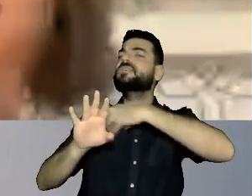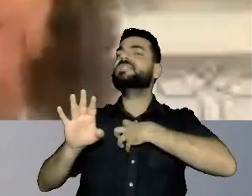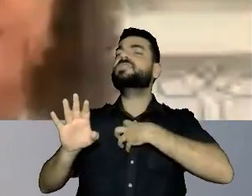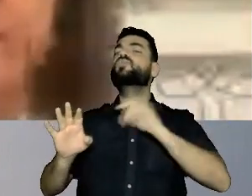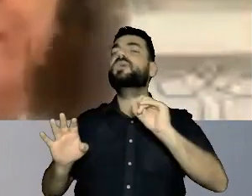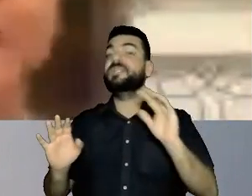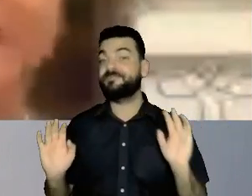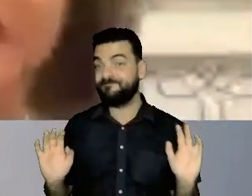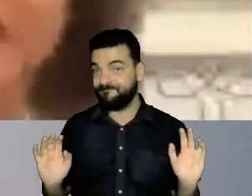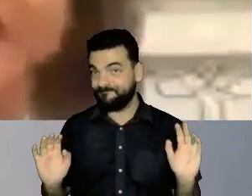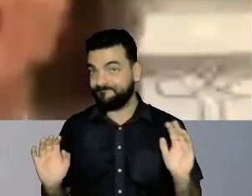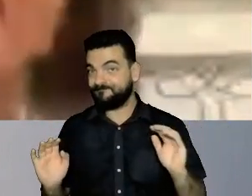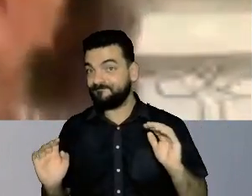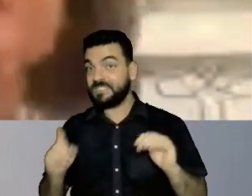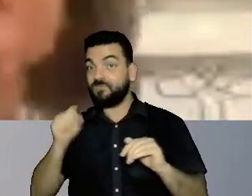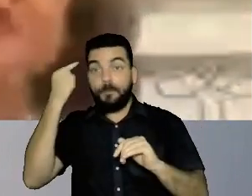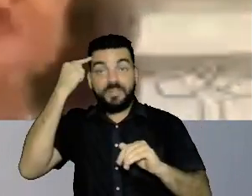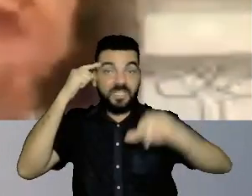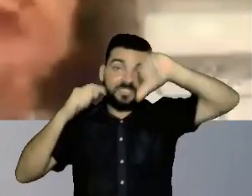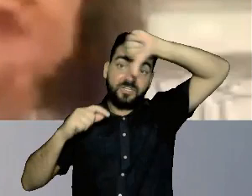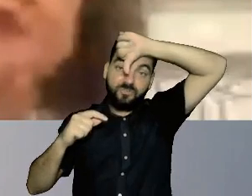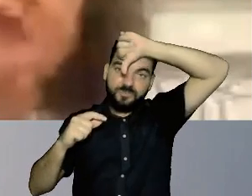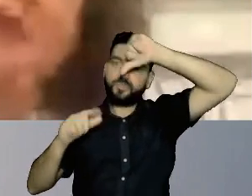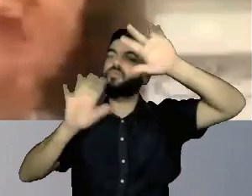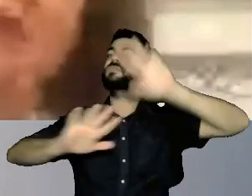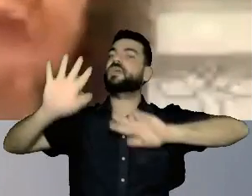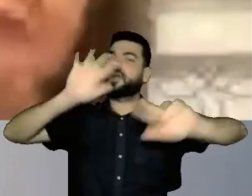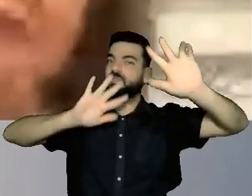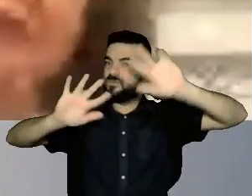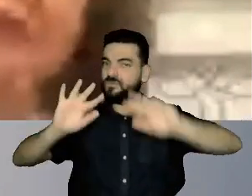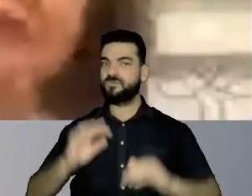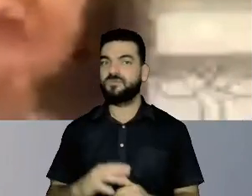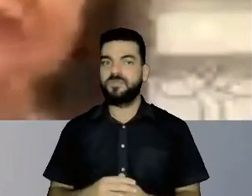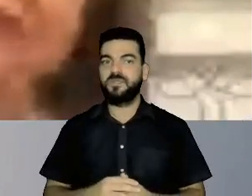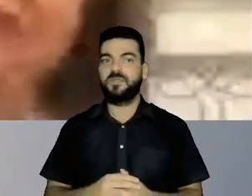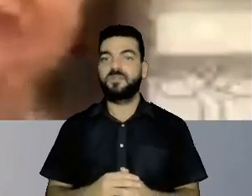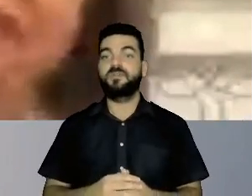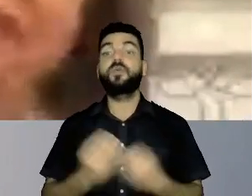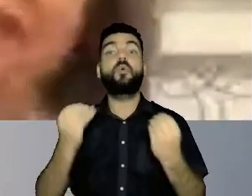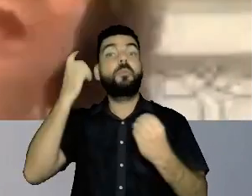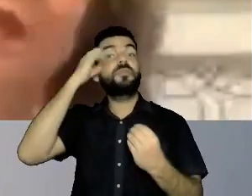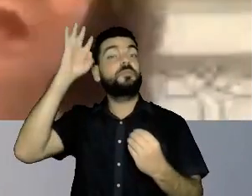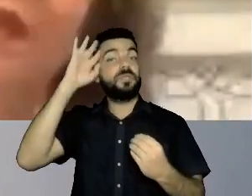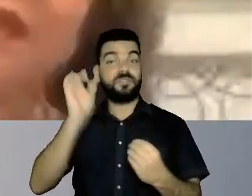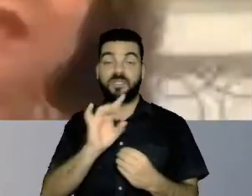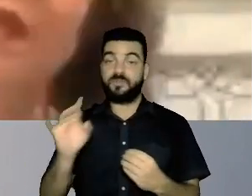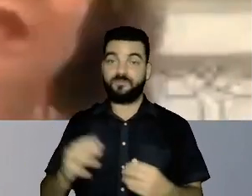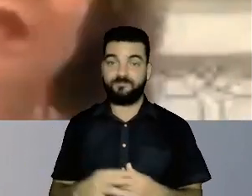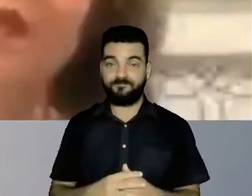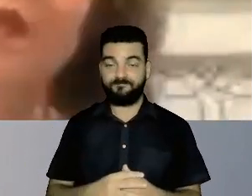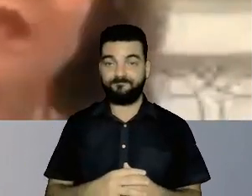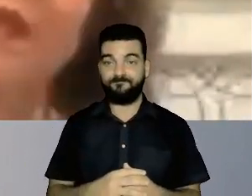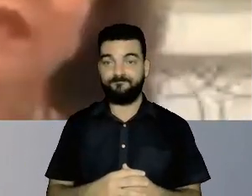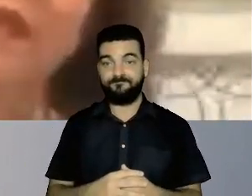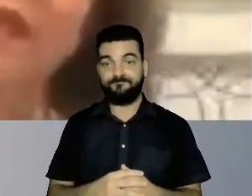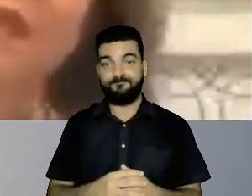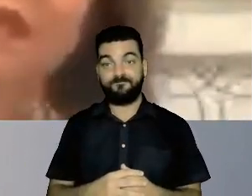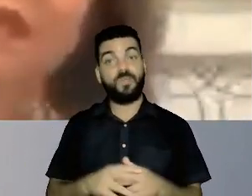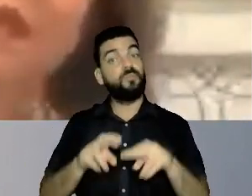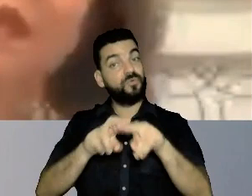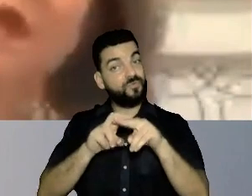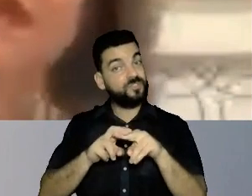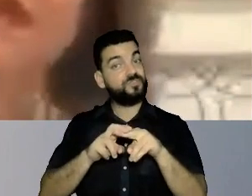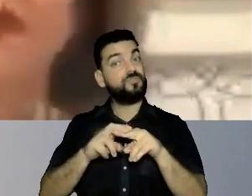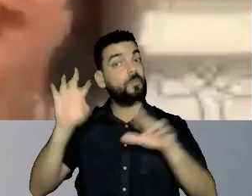A partir de onde vem o discurso que está formando uma nova maneira de pensar? Então, se a gente está falando de estereótipos, também a gente tem que pensar de